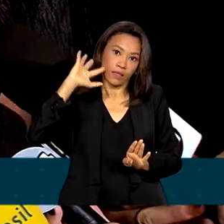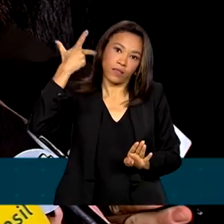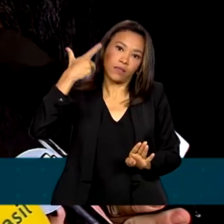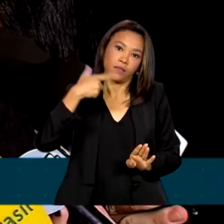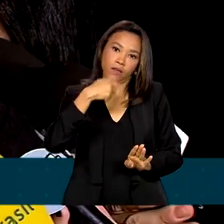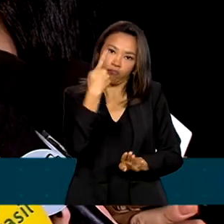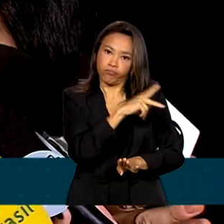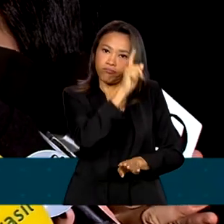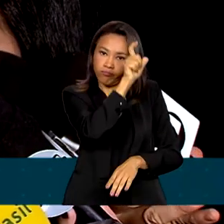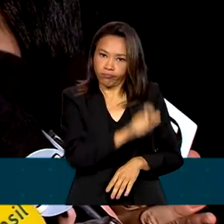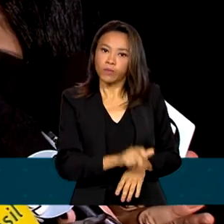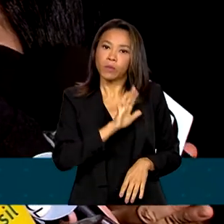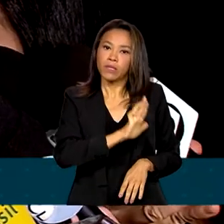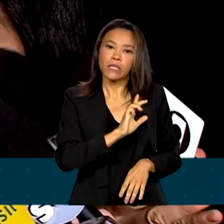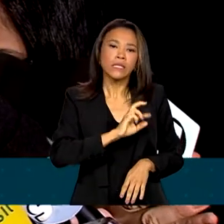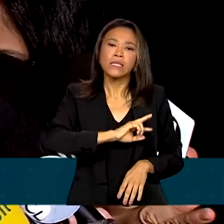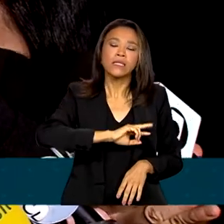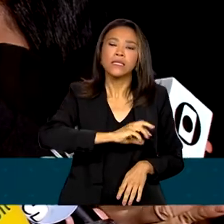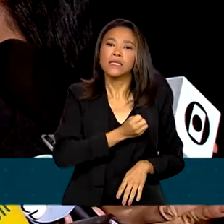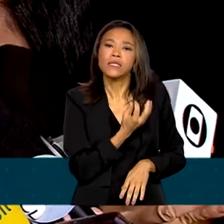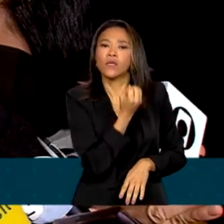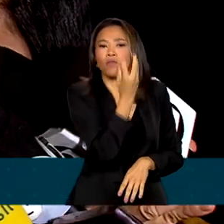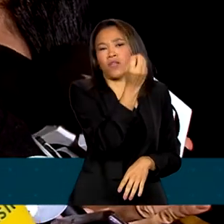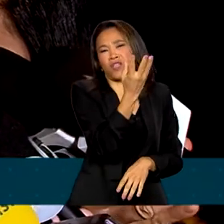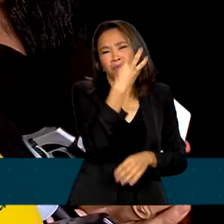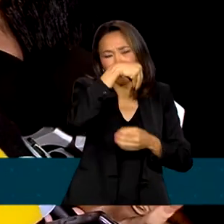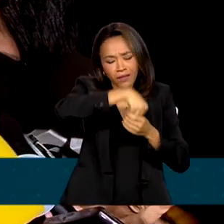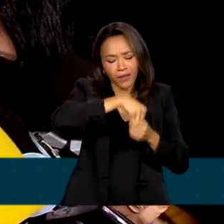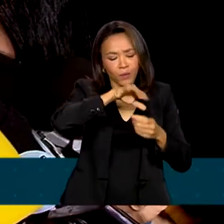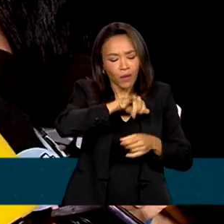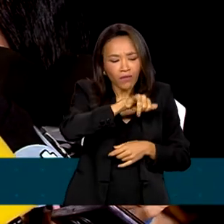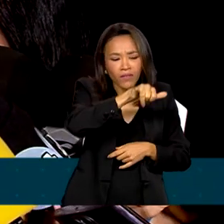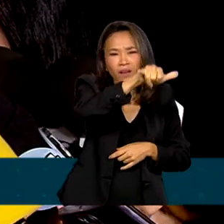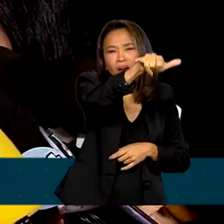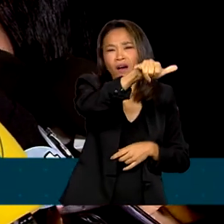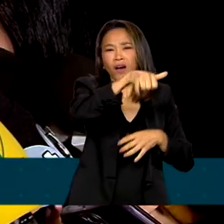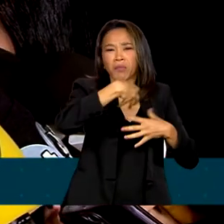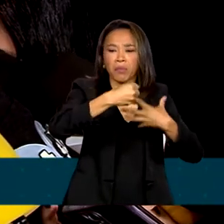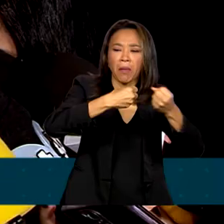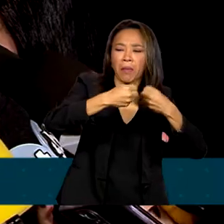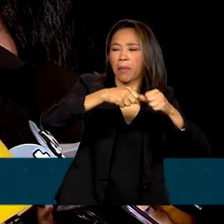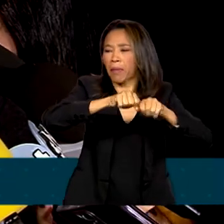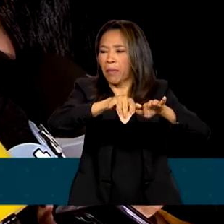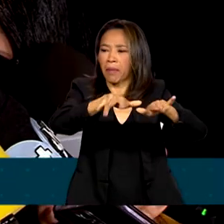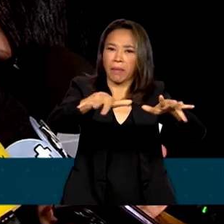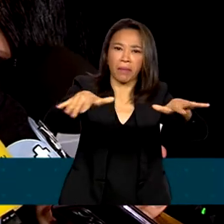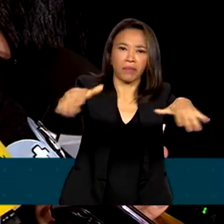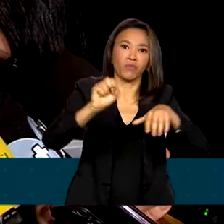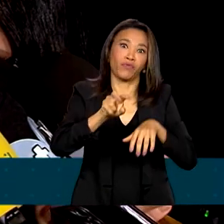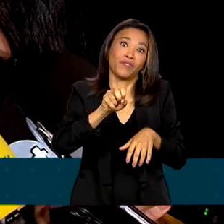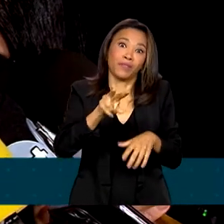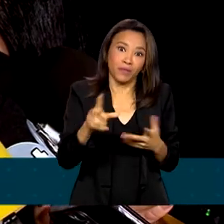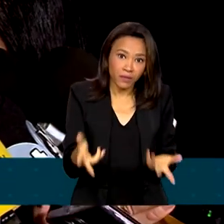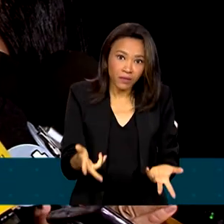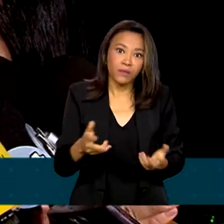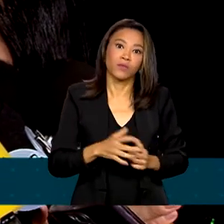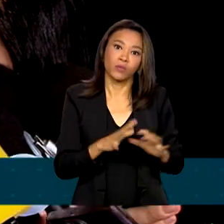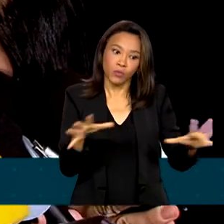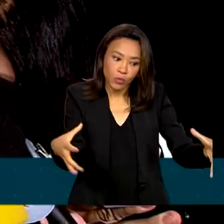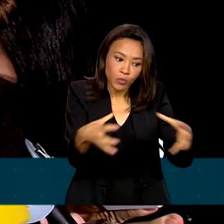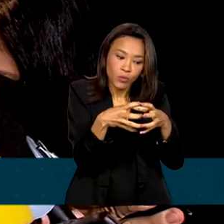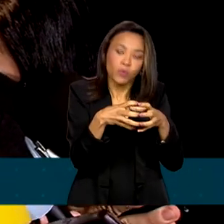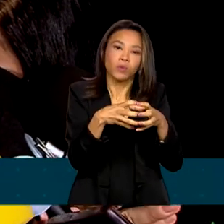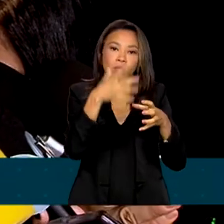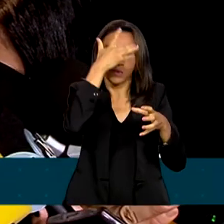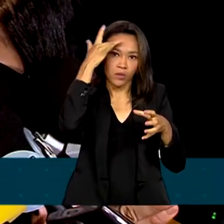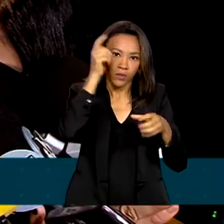do presidente e não fazer a viagem porque já tá dentro do avião podia transmitir isso para outras pessoas que tá entendendo avião também para comitiva mais